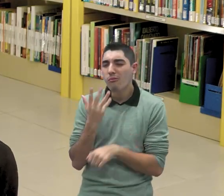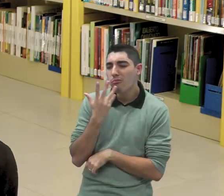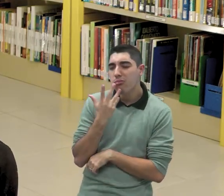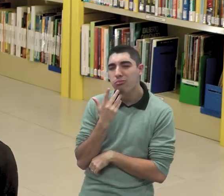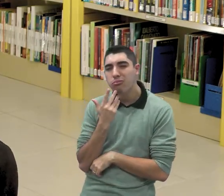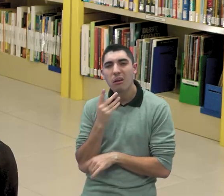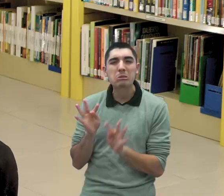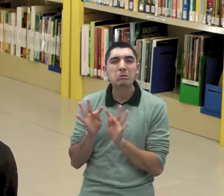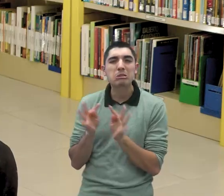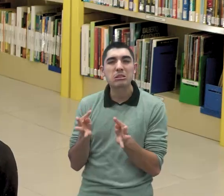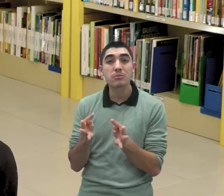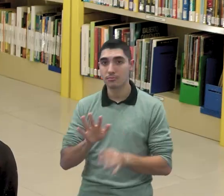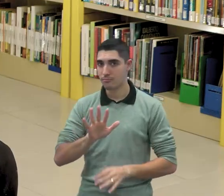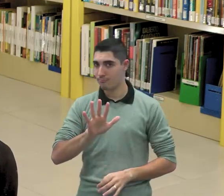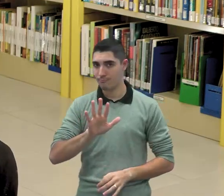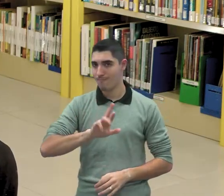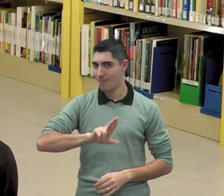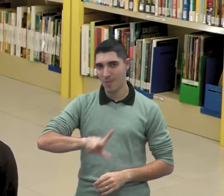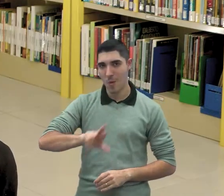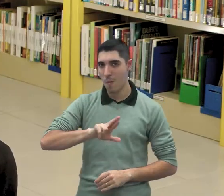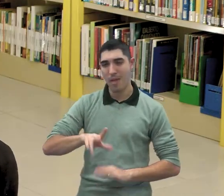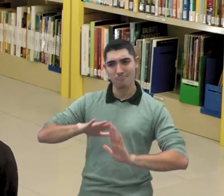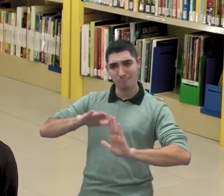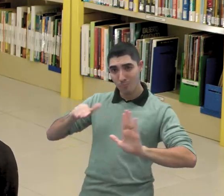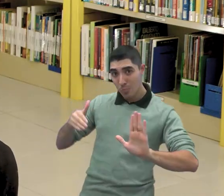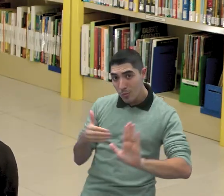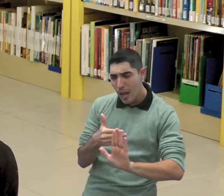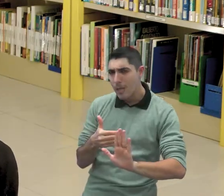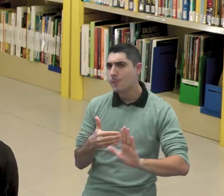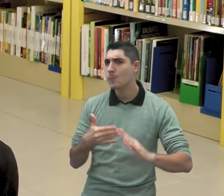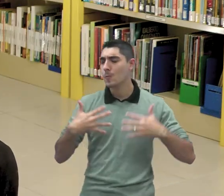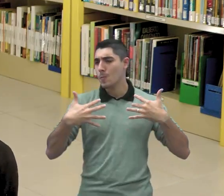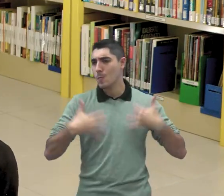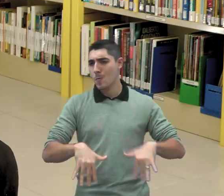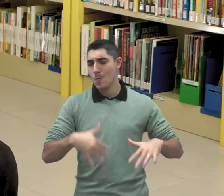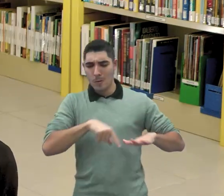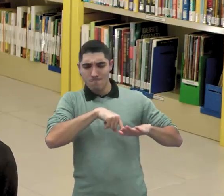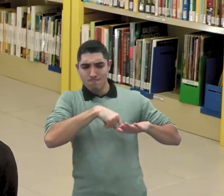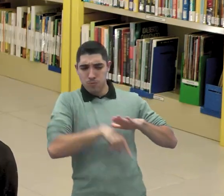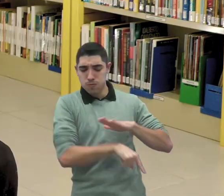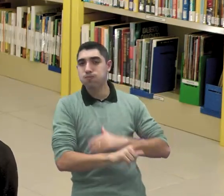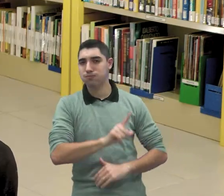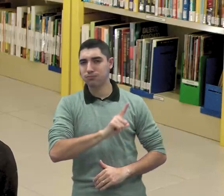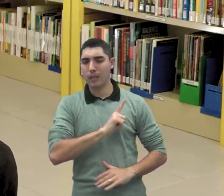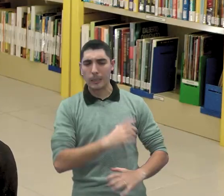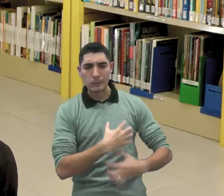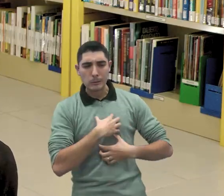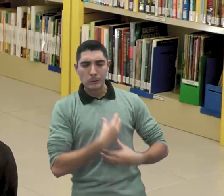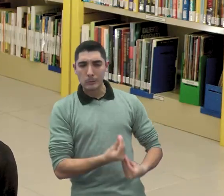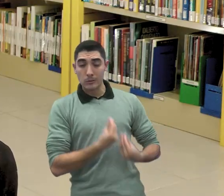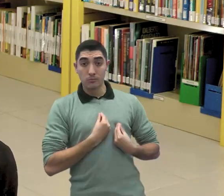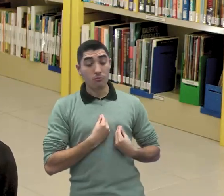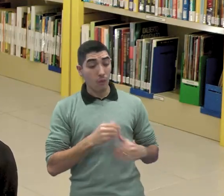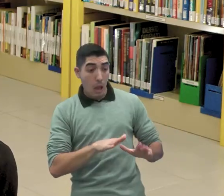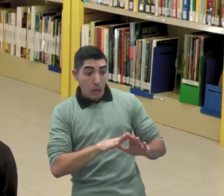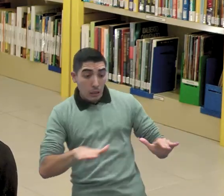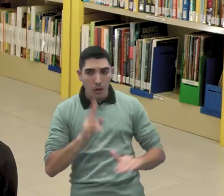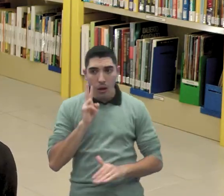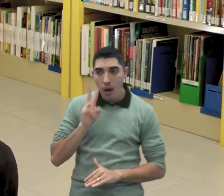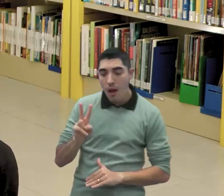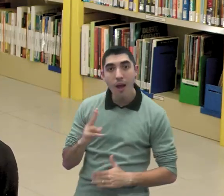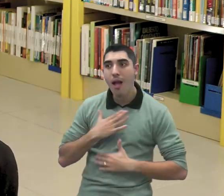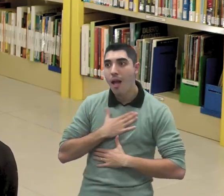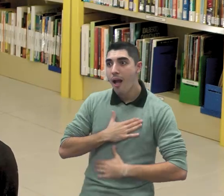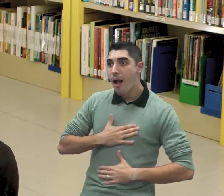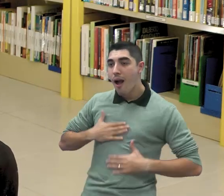linguagem simples, é um conto para crianças, mas é muito mais profundo do que aparenta. Para os pequenos vai ser bastante interessante porque aqui tem